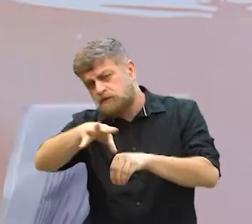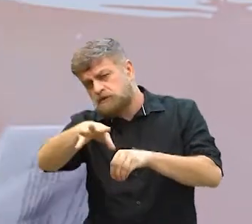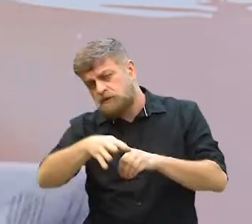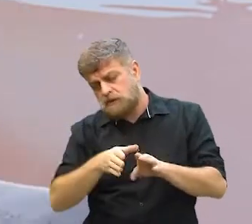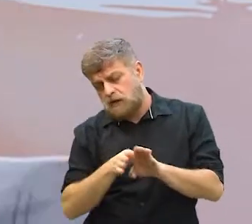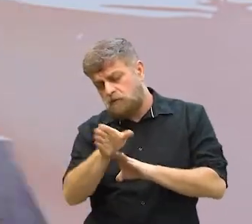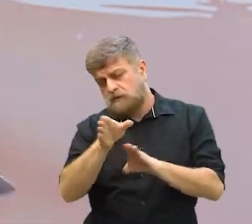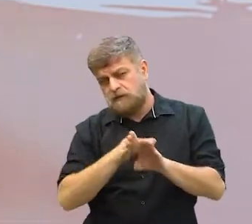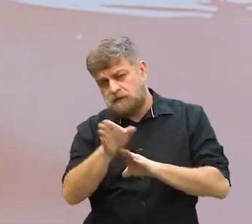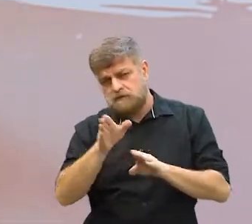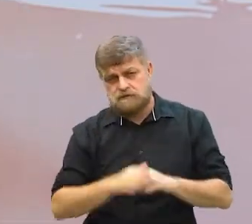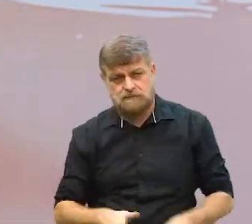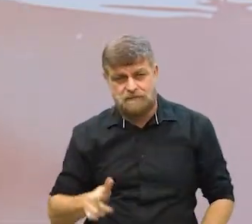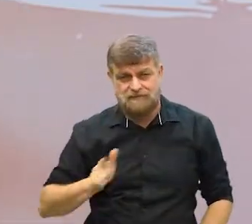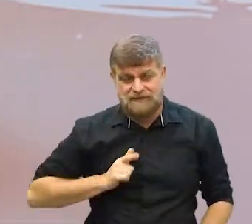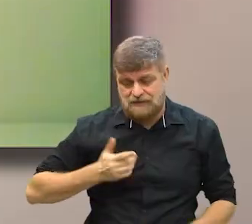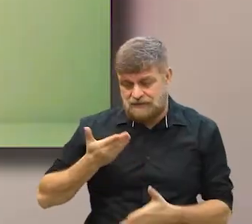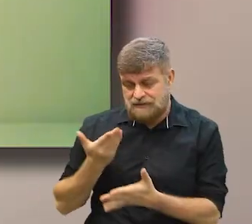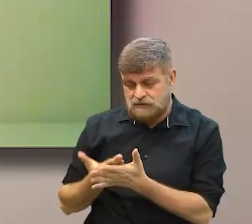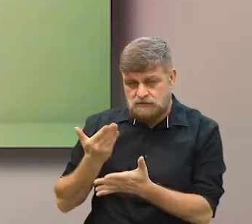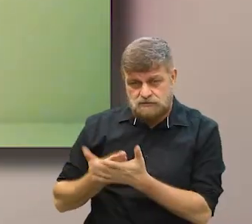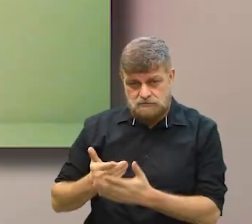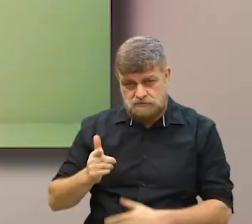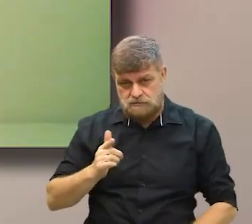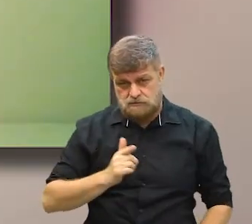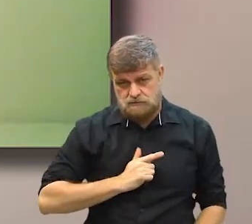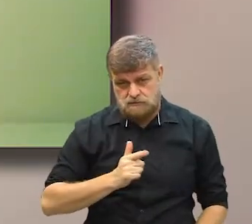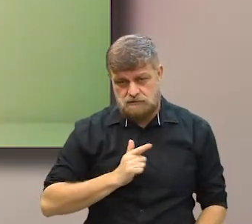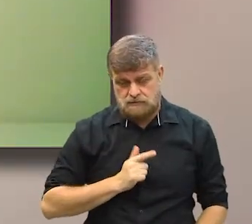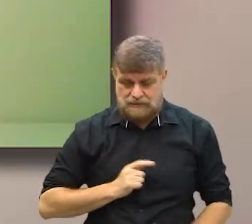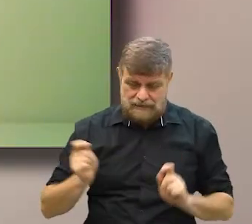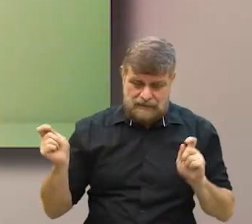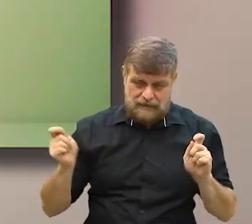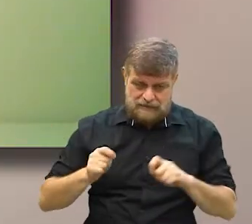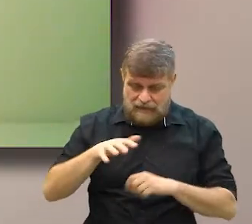Tem alguma dica, alguma orientação? Tem estudos